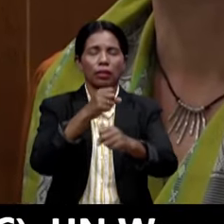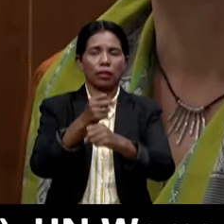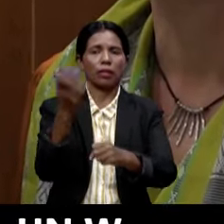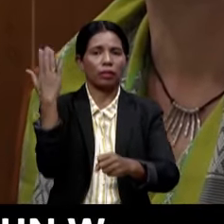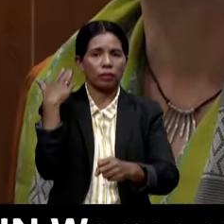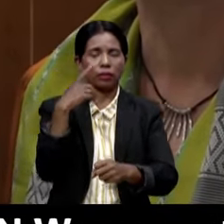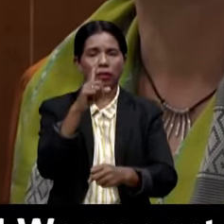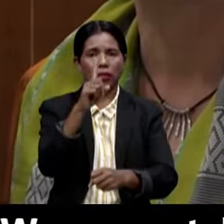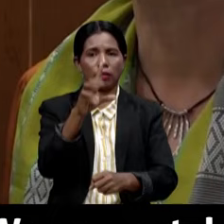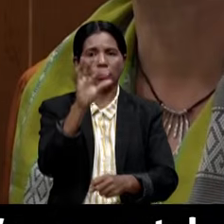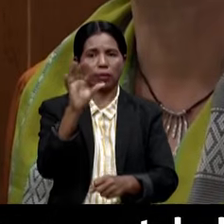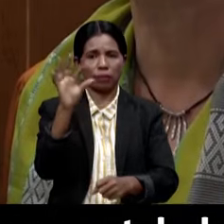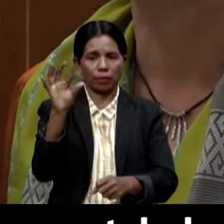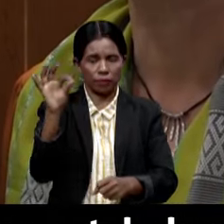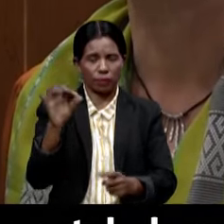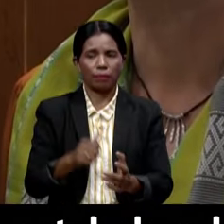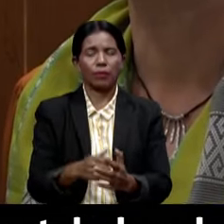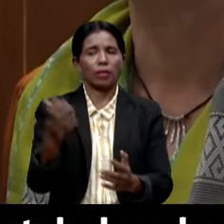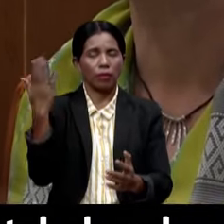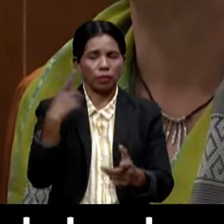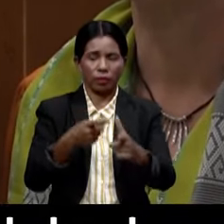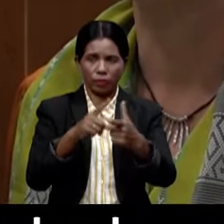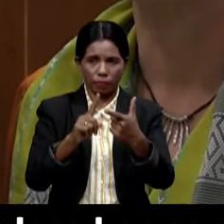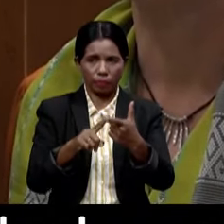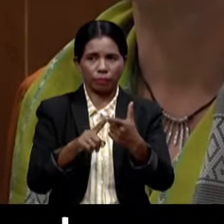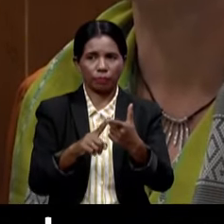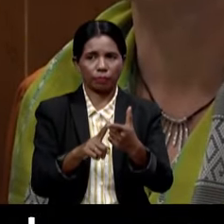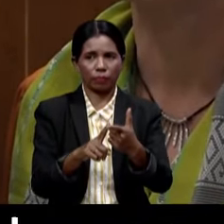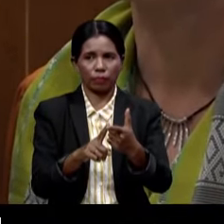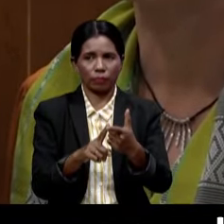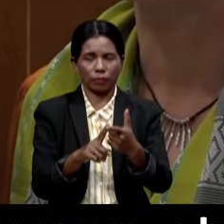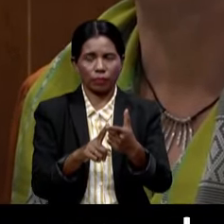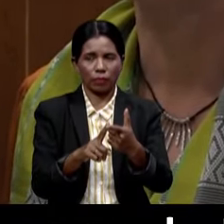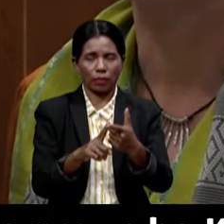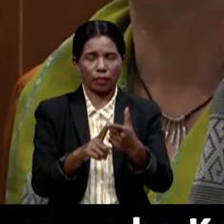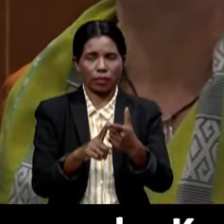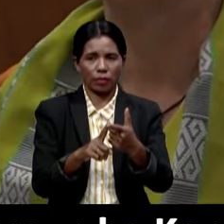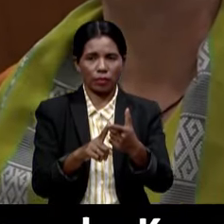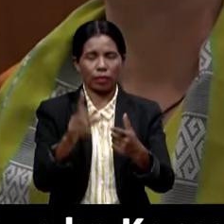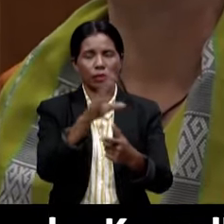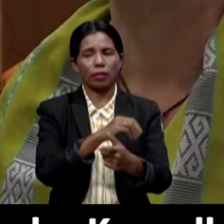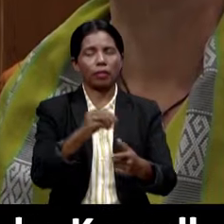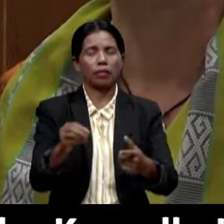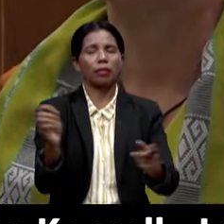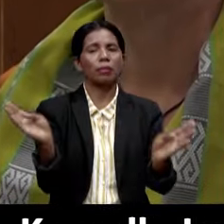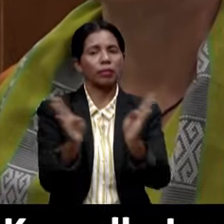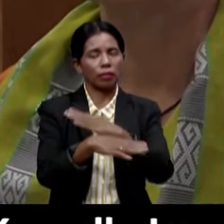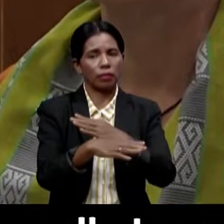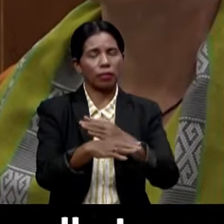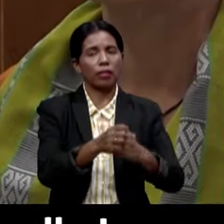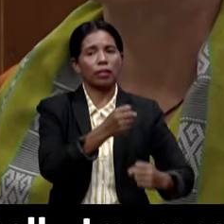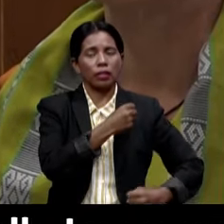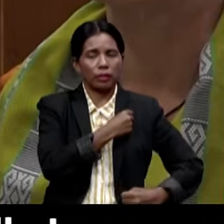99 ou na met balum depois quando sai dia Interfet disse na